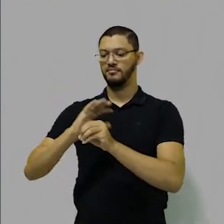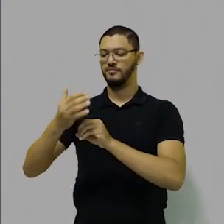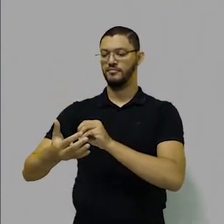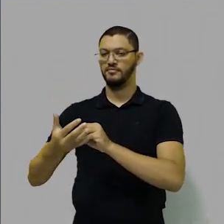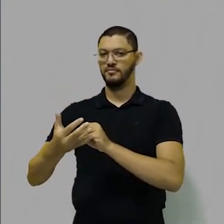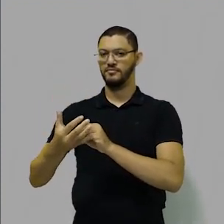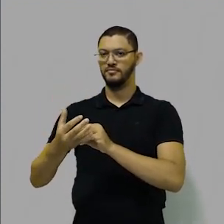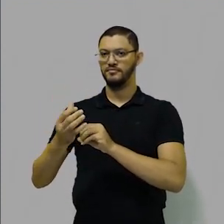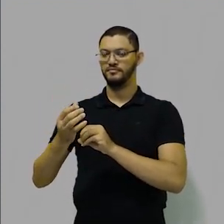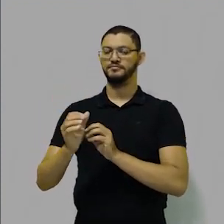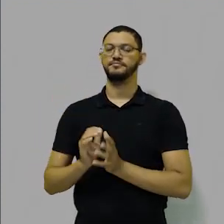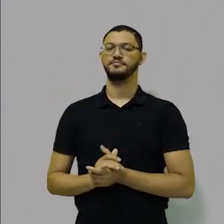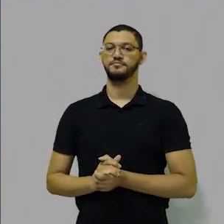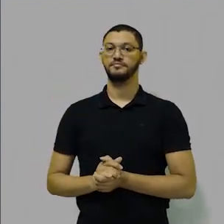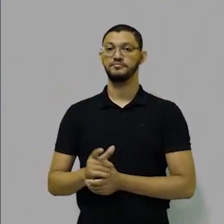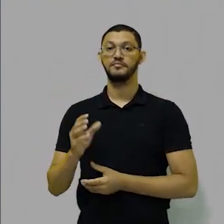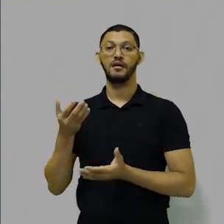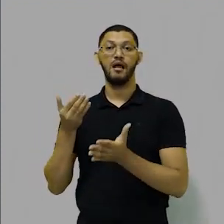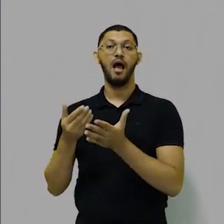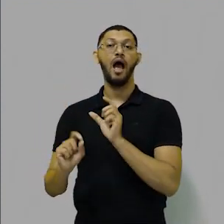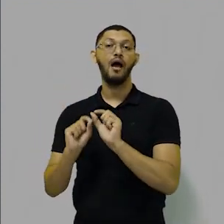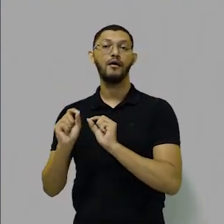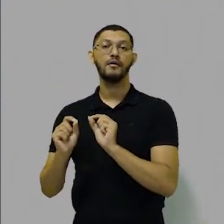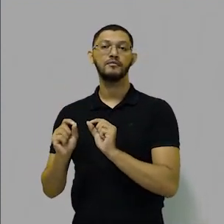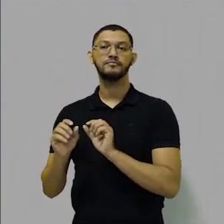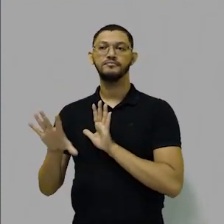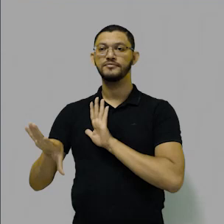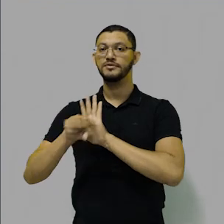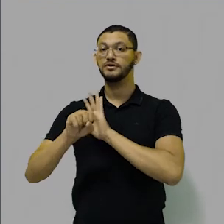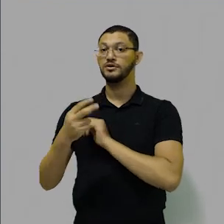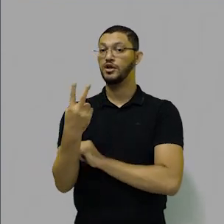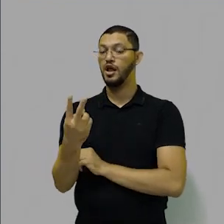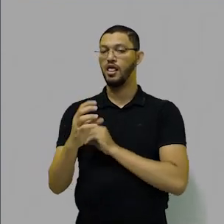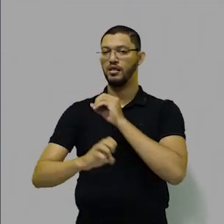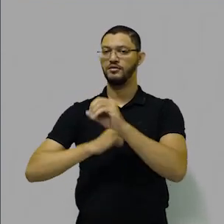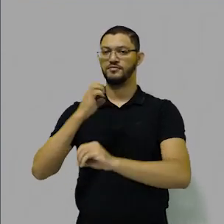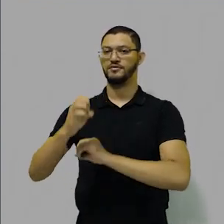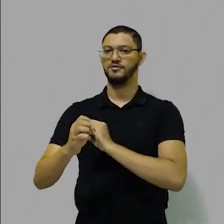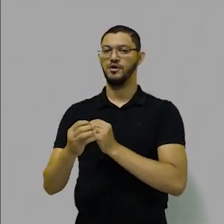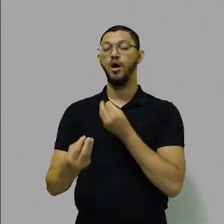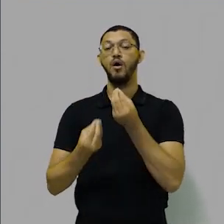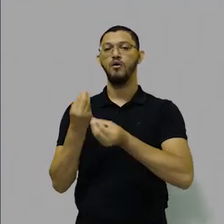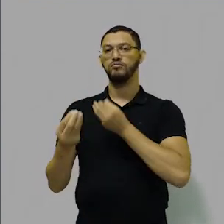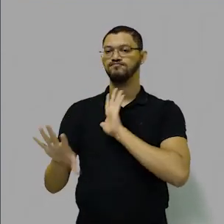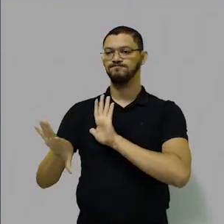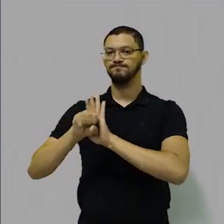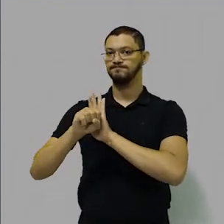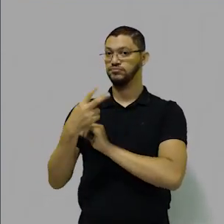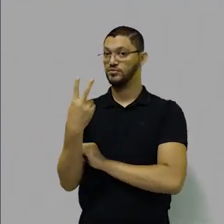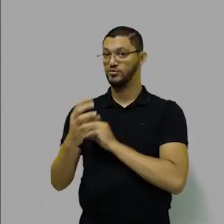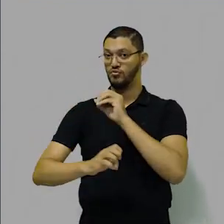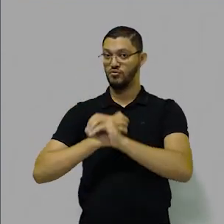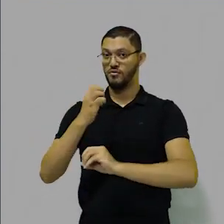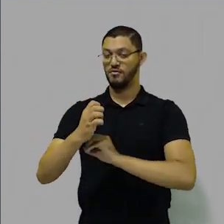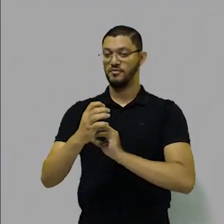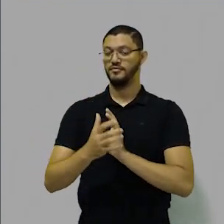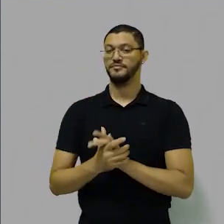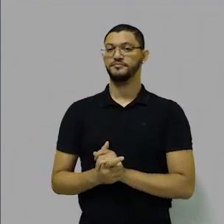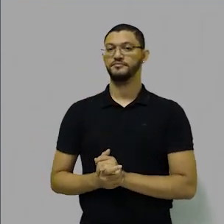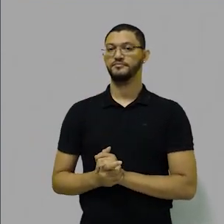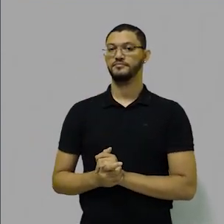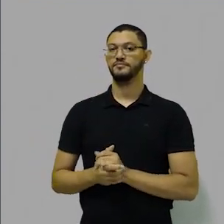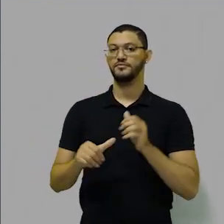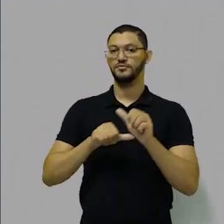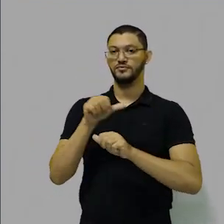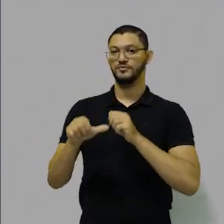sua última camada. Então, o que vai acontecer com ele? Ele vai ganhar 2 elétrons. Como ele vai ganhar 2 elétrons, ele vai se